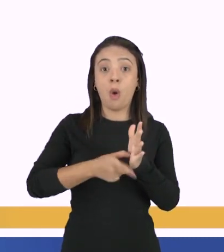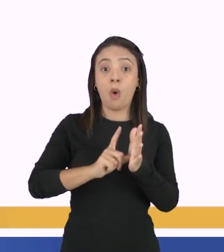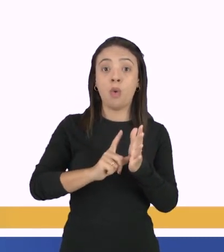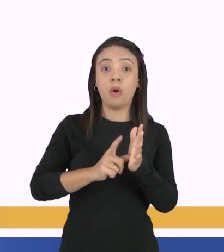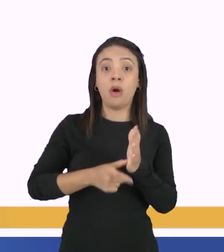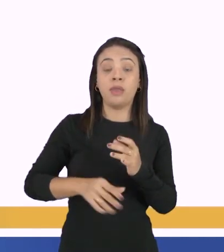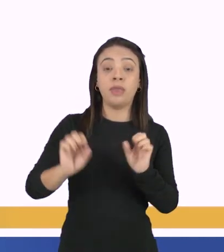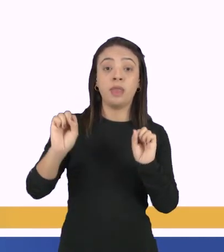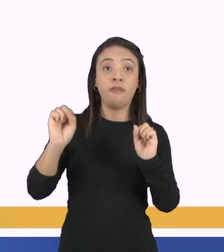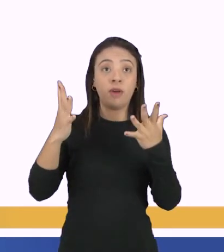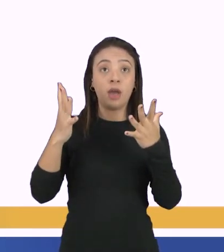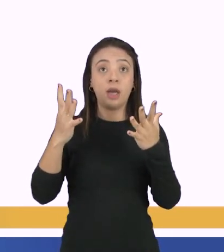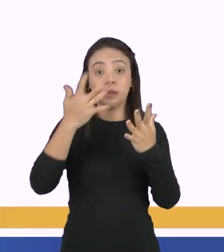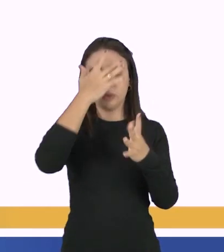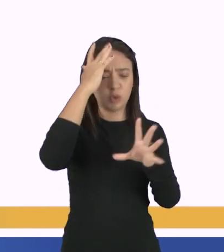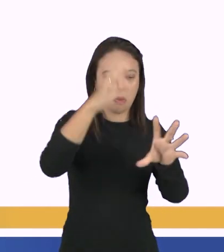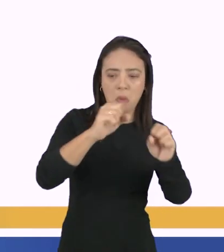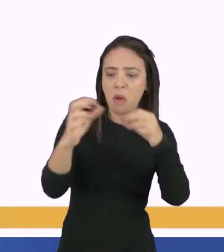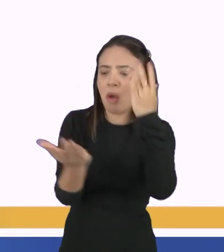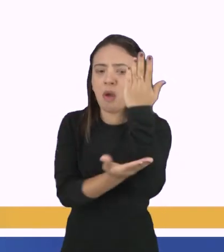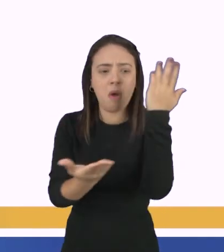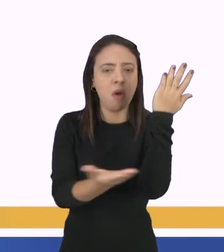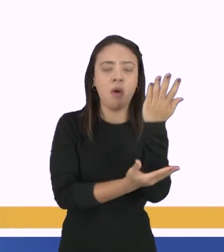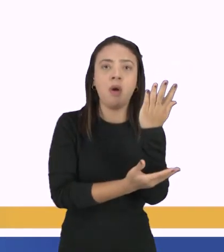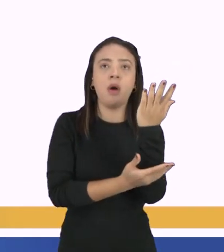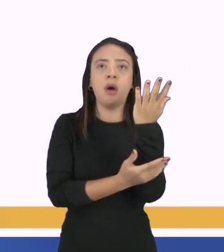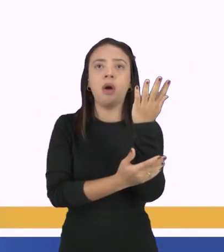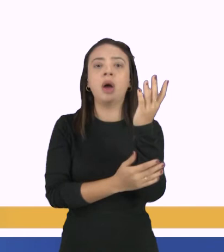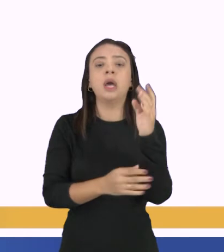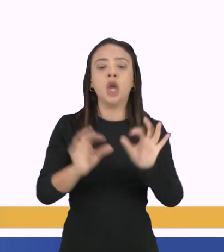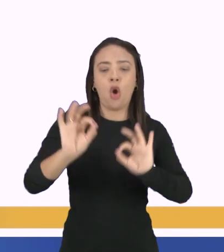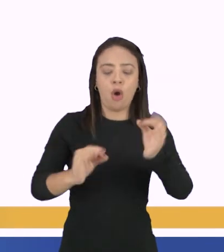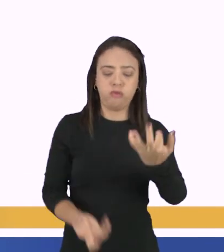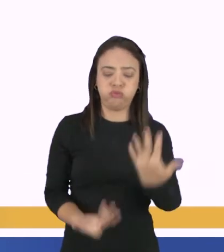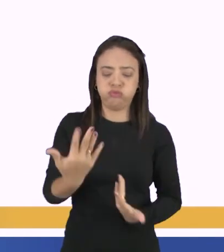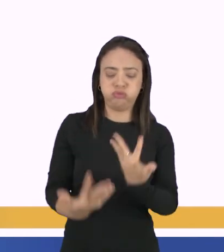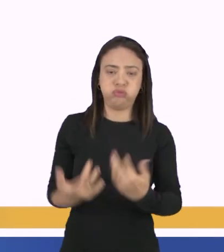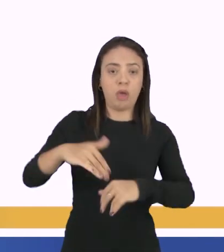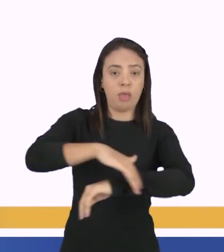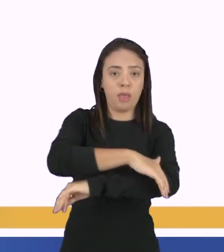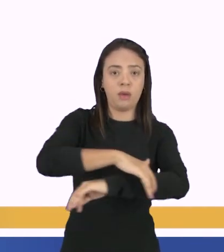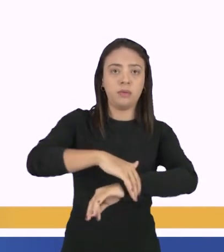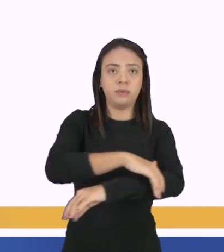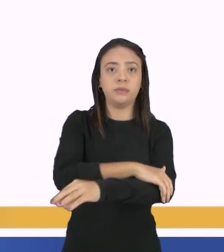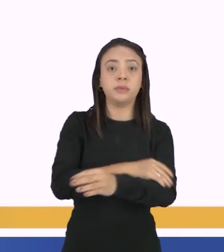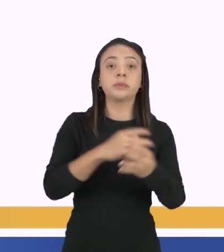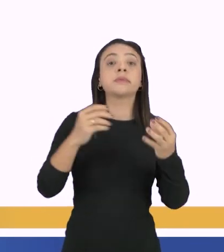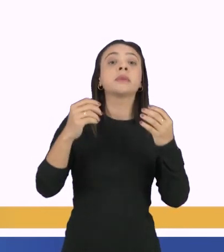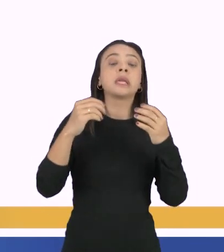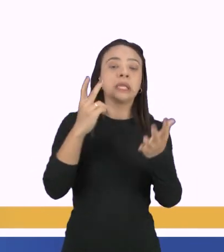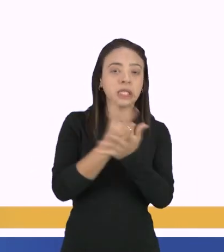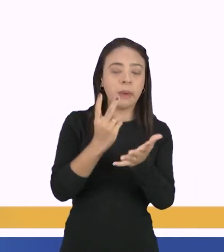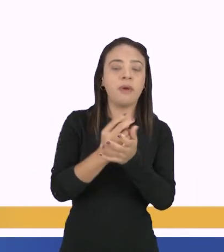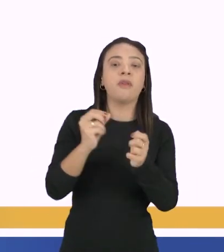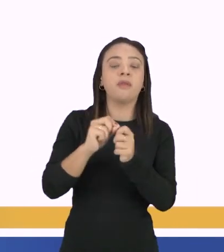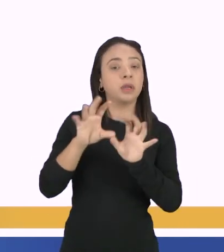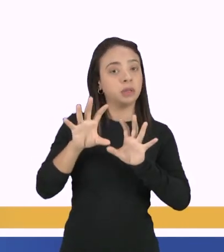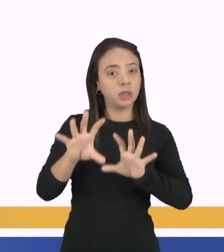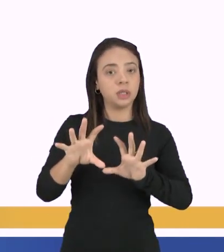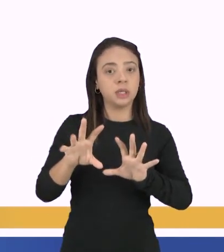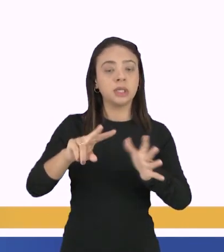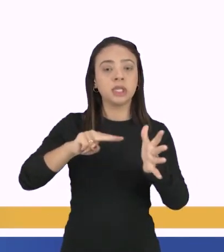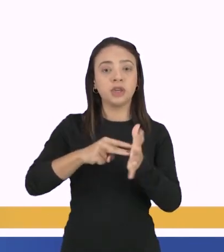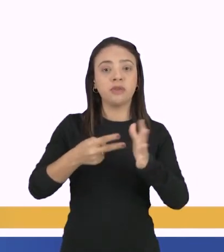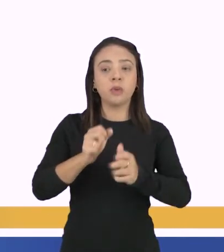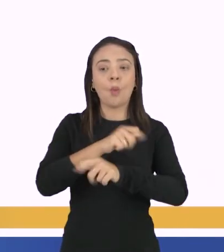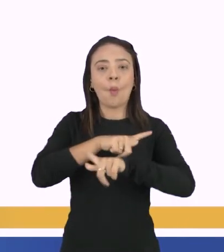recolhem galhos e folhas secas e constroem várias fogueiras pelas ruas da cidade. Esse ritual é feito para representar de maneira simbólica a purificação